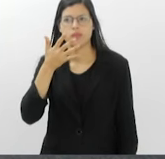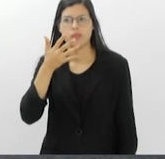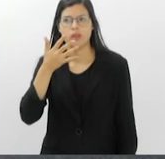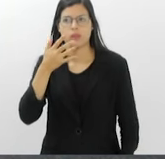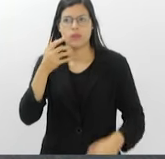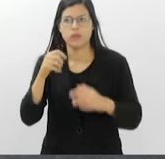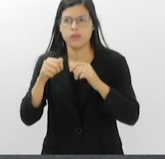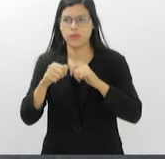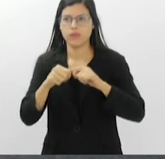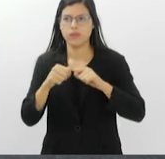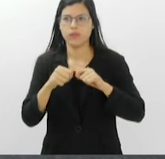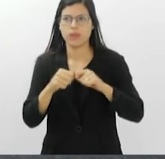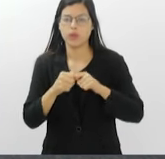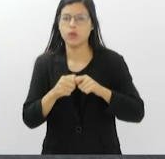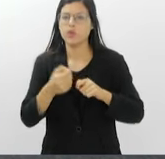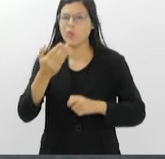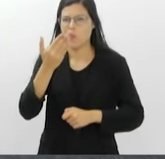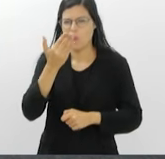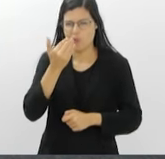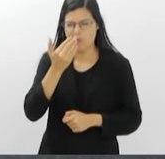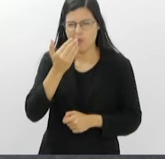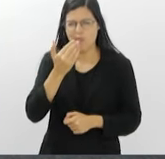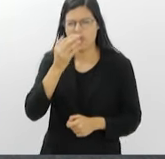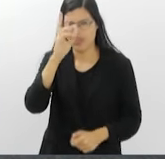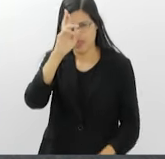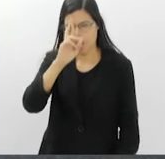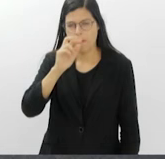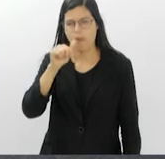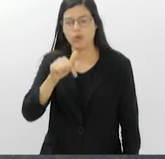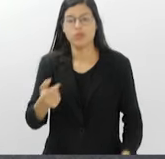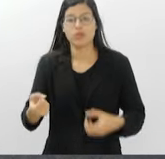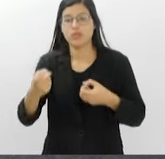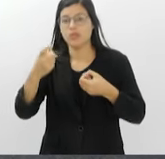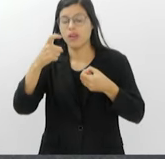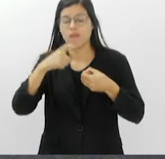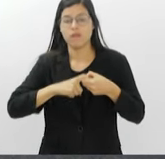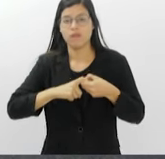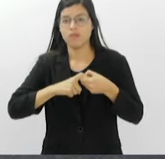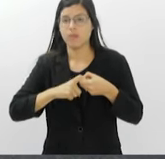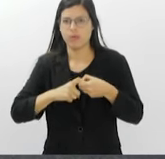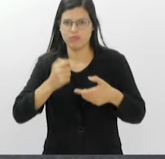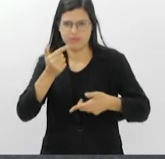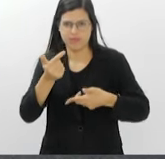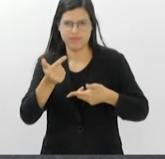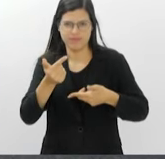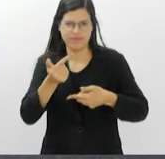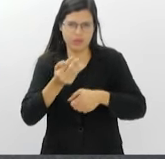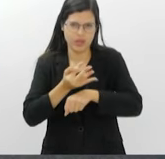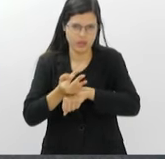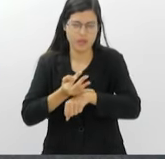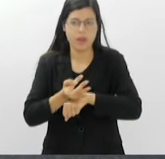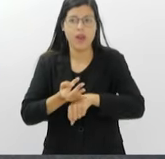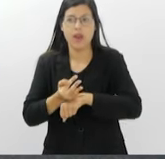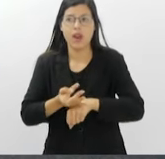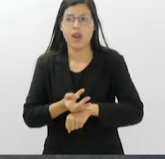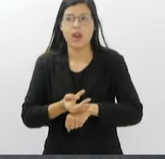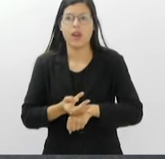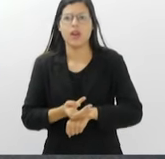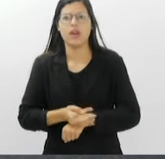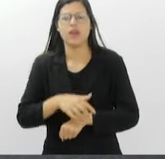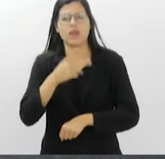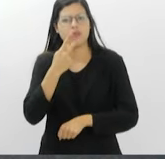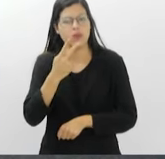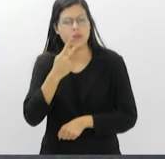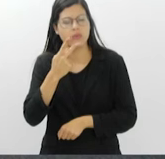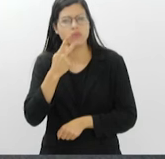almoço da volta do trabalho legislativo, no sentido de que os deputados entrassem em campanha, fizessem